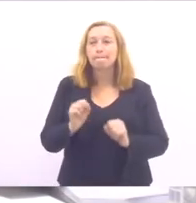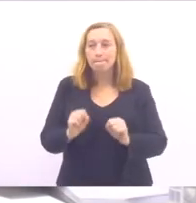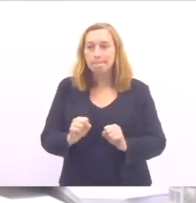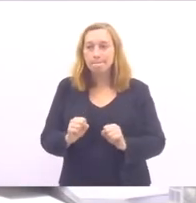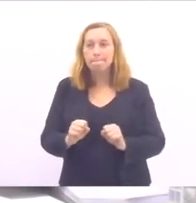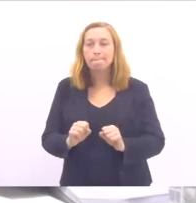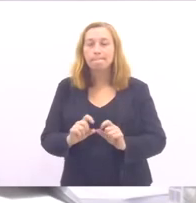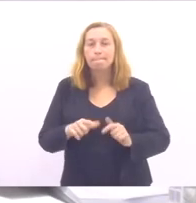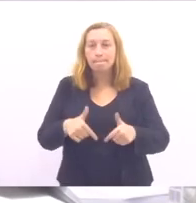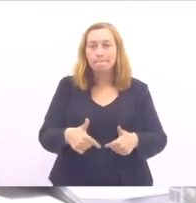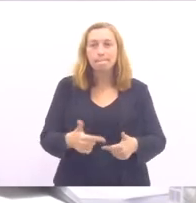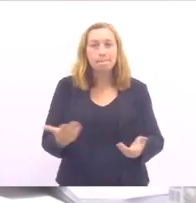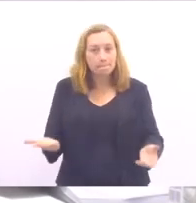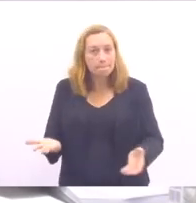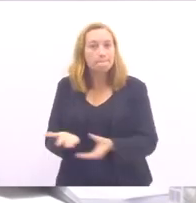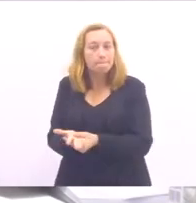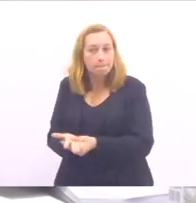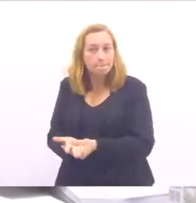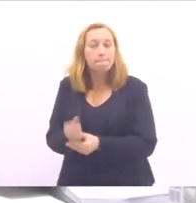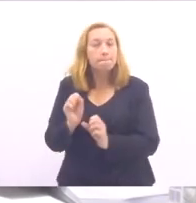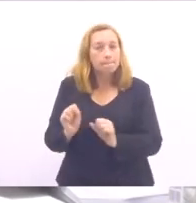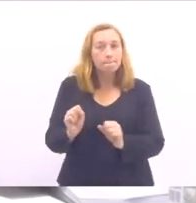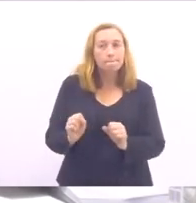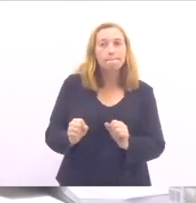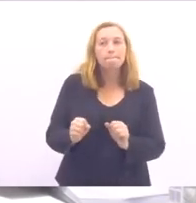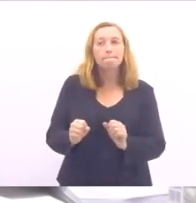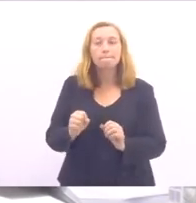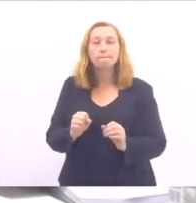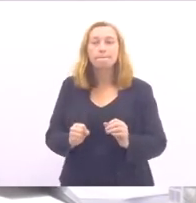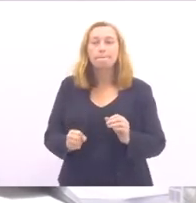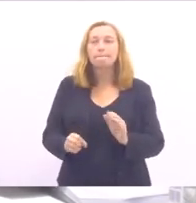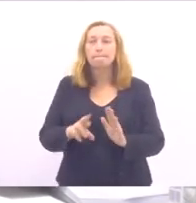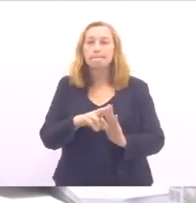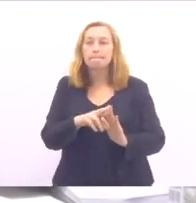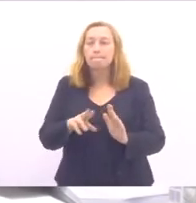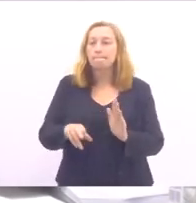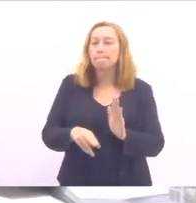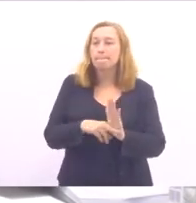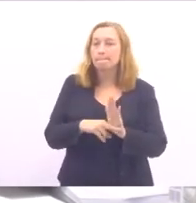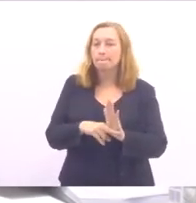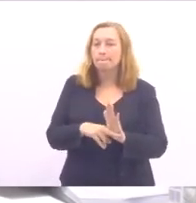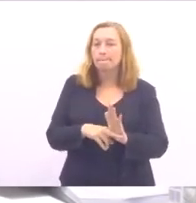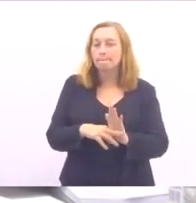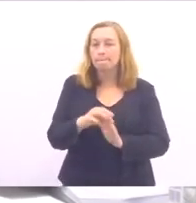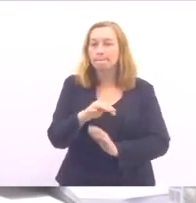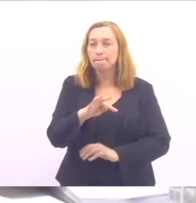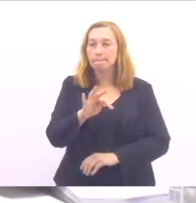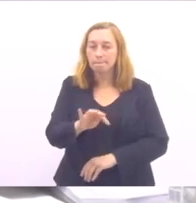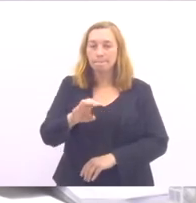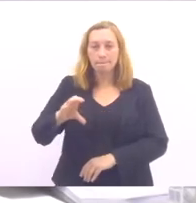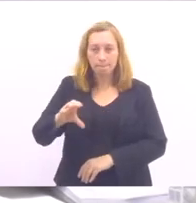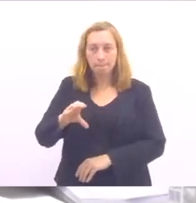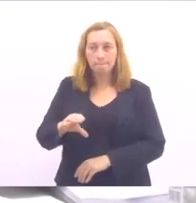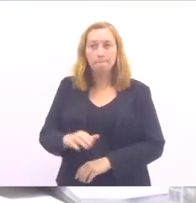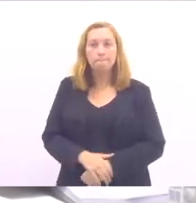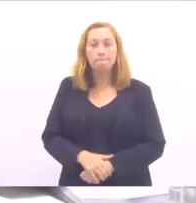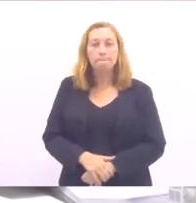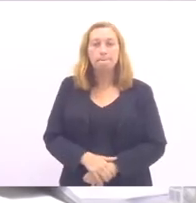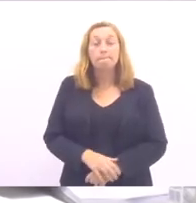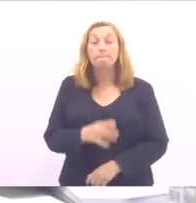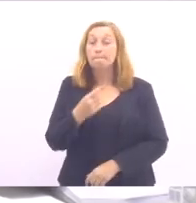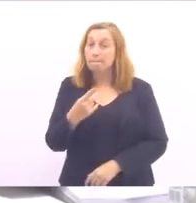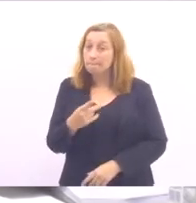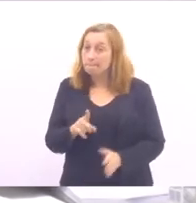ajuizar ações, pode fazer um TAC, um termo de ajuste de conduta. Eu me pergunto, o